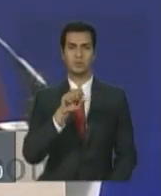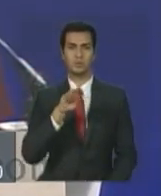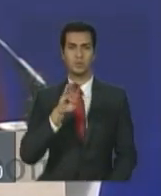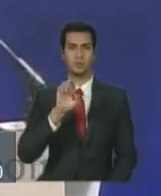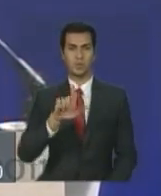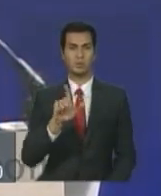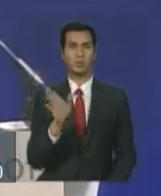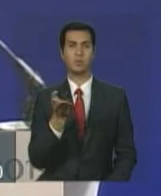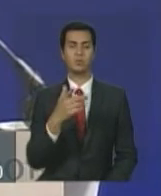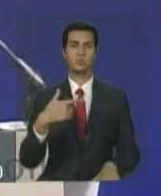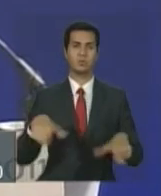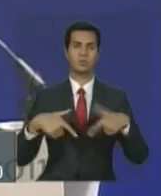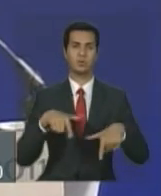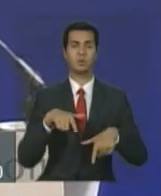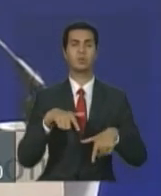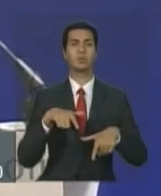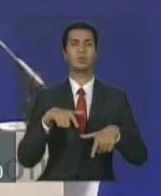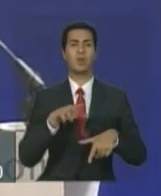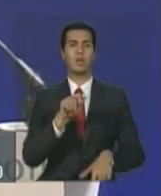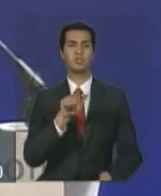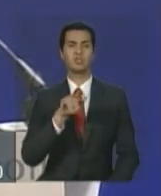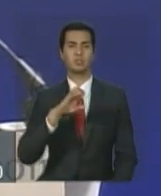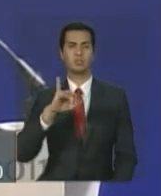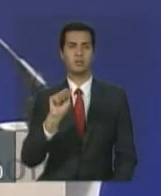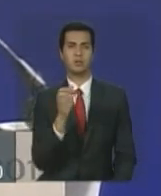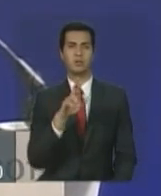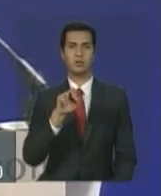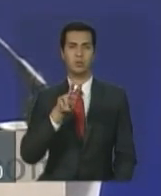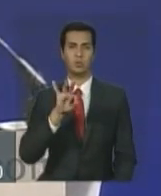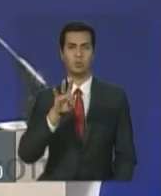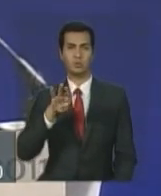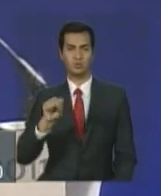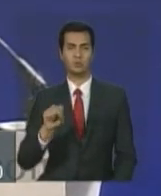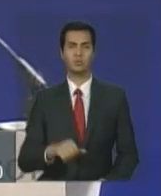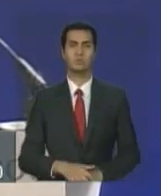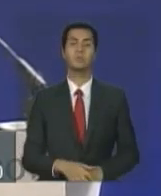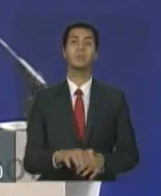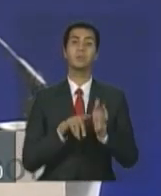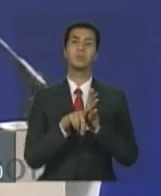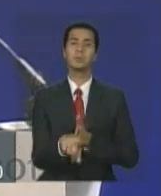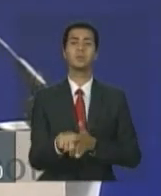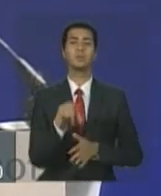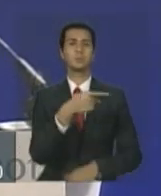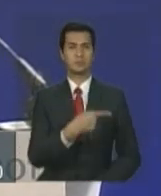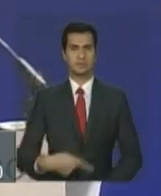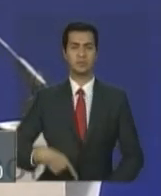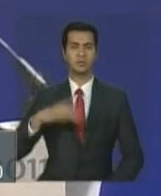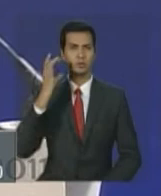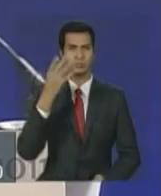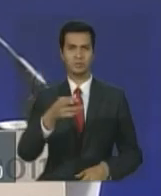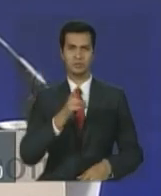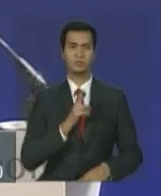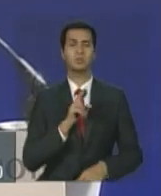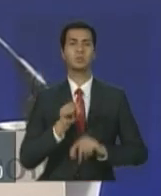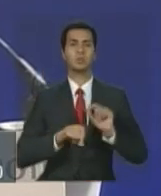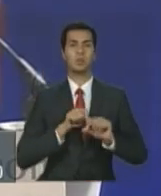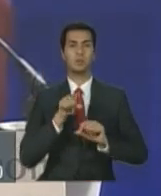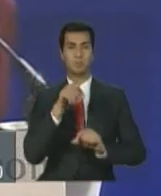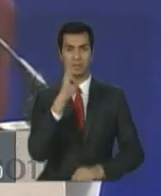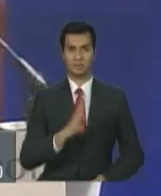Oi, presidente. Por favor, eu queria só esclarecer na pergunta anterior se a senhora, se o Brasil descarta contribuir direto para o Fundo